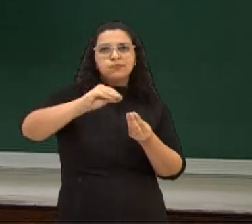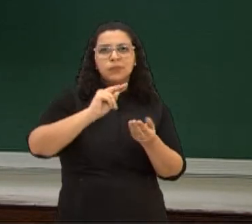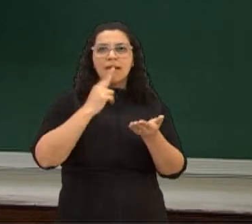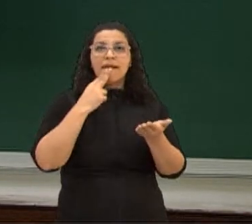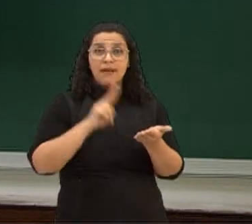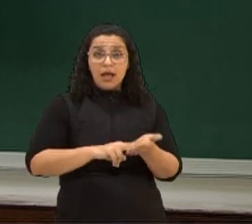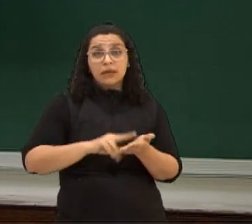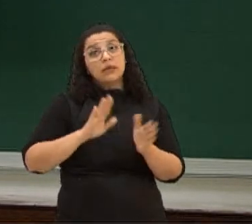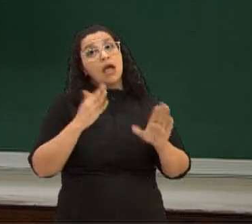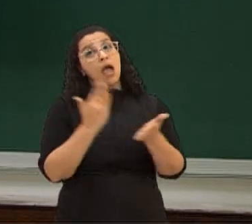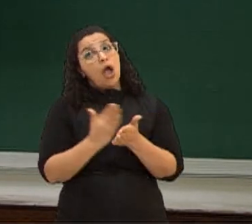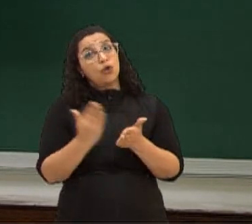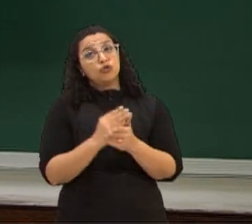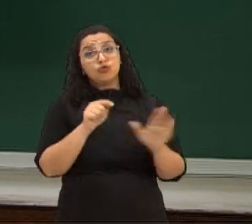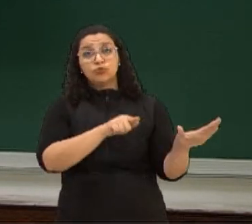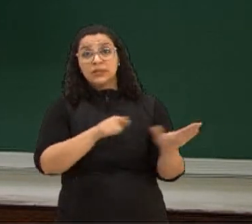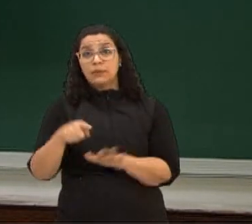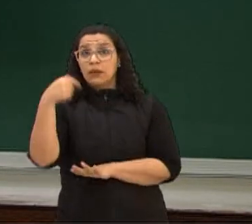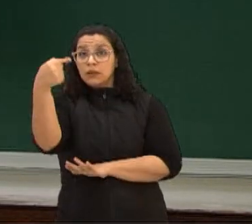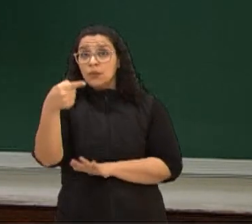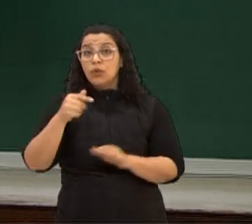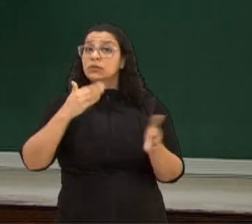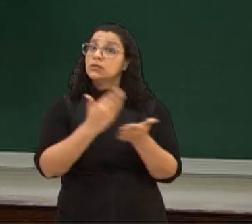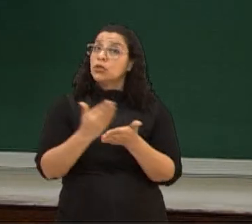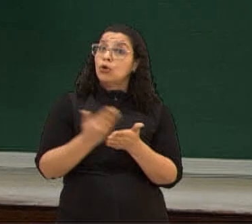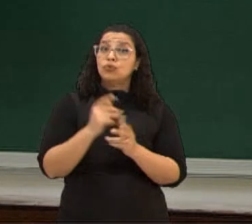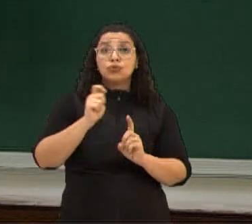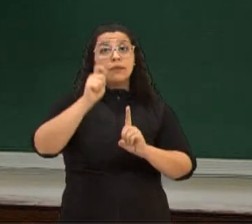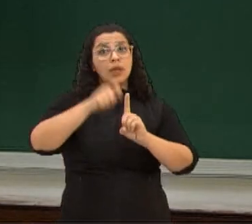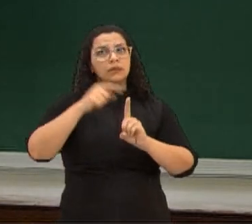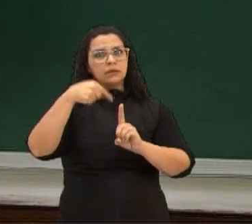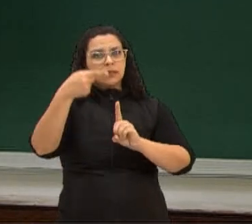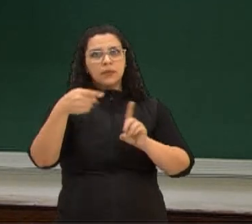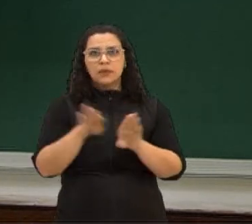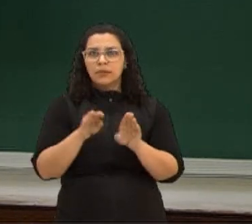e outros tantos periódicos, pode ser até mesmo no próximo mês.